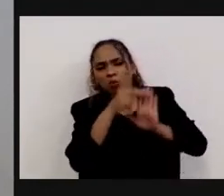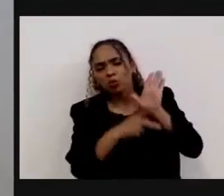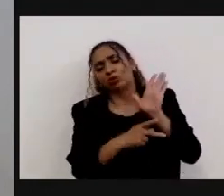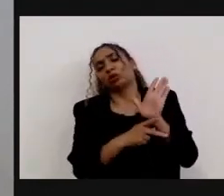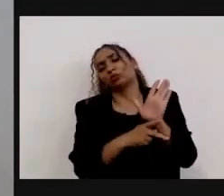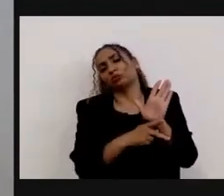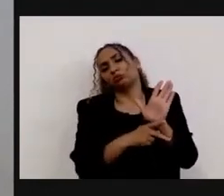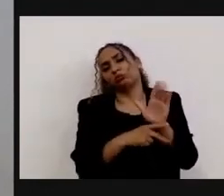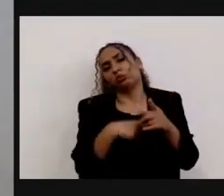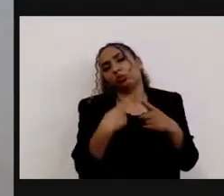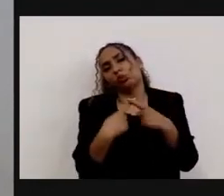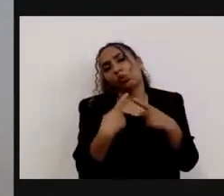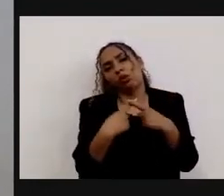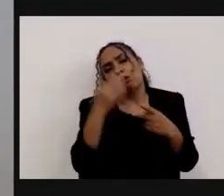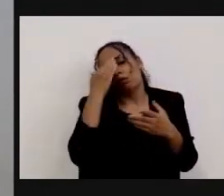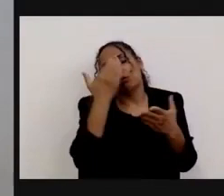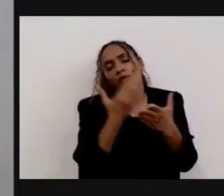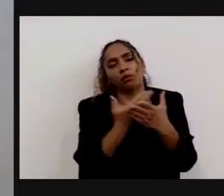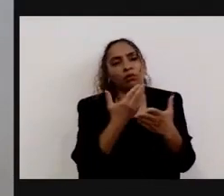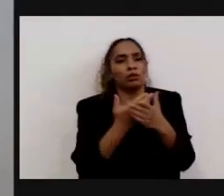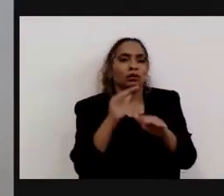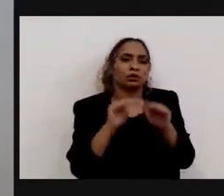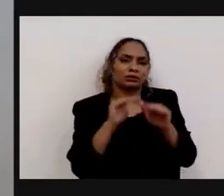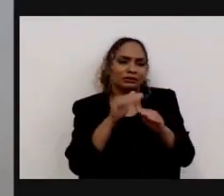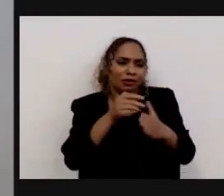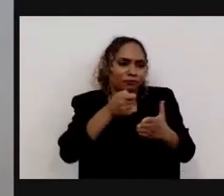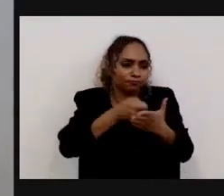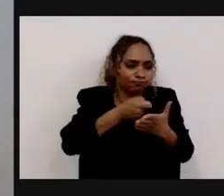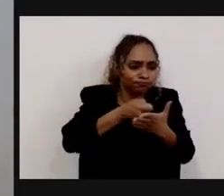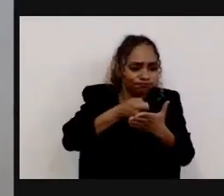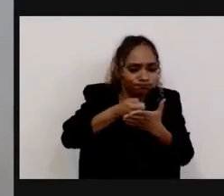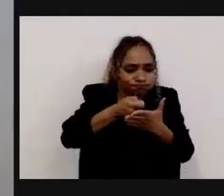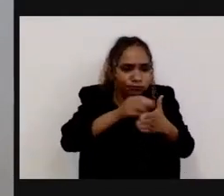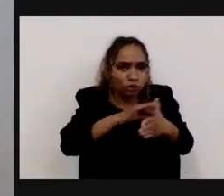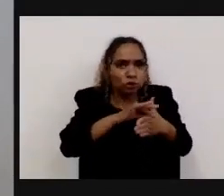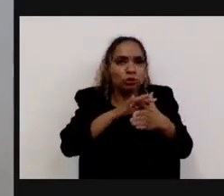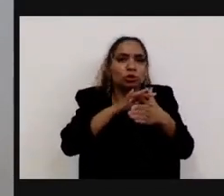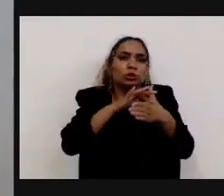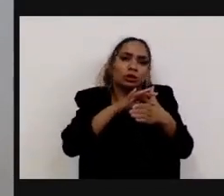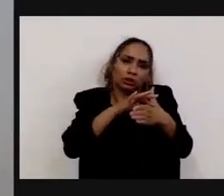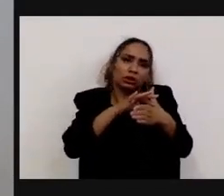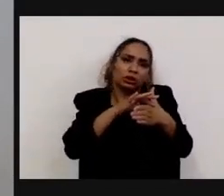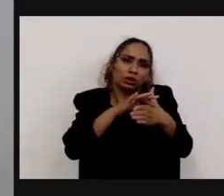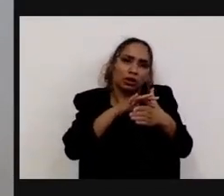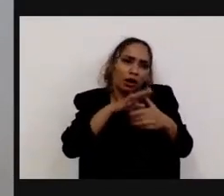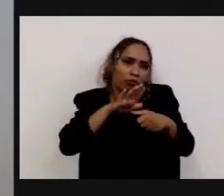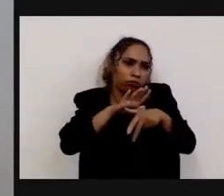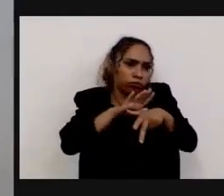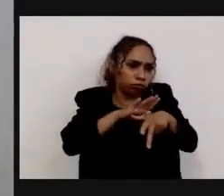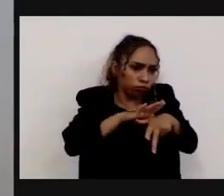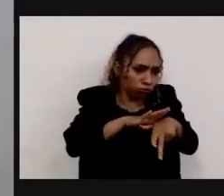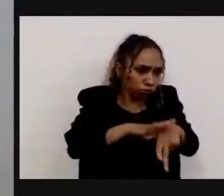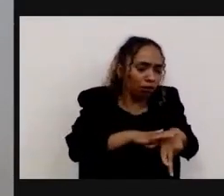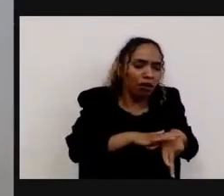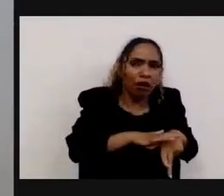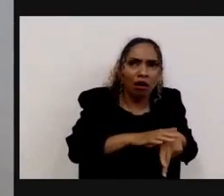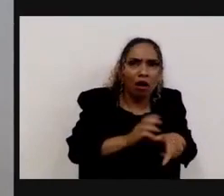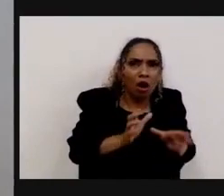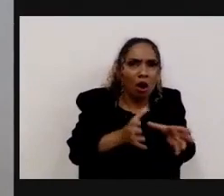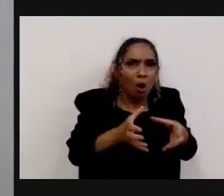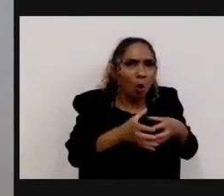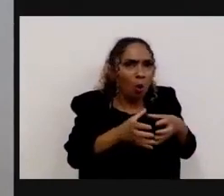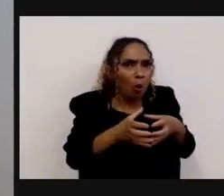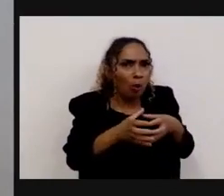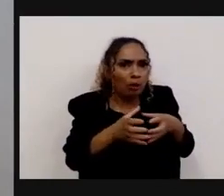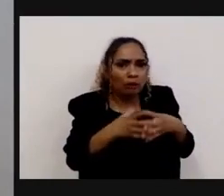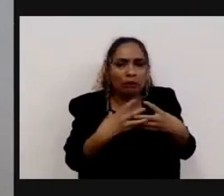do objeto né porque às vezes eu acho que tem muita opressão em cima dos líderes também sabe como se eles quase assim ah é porque a equipe tá